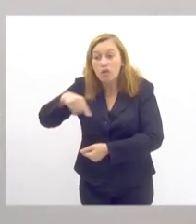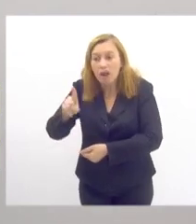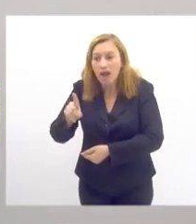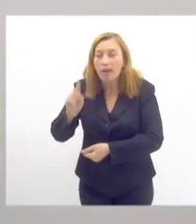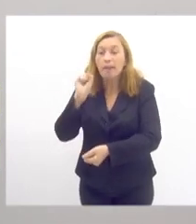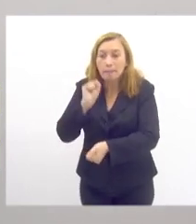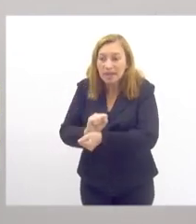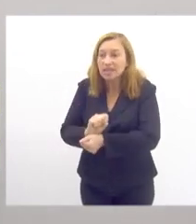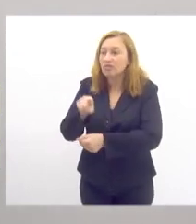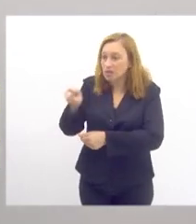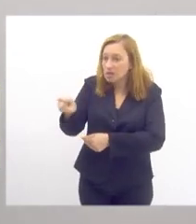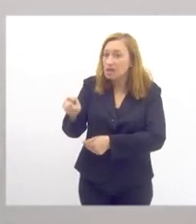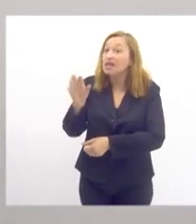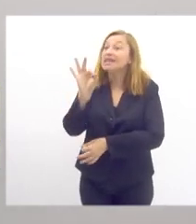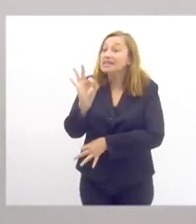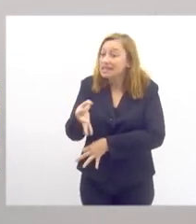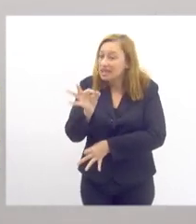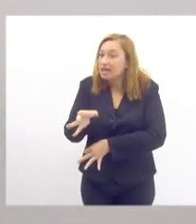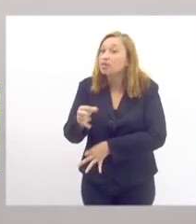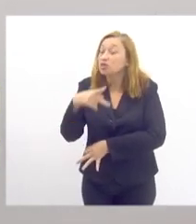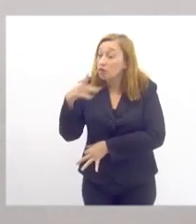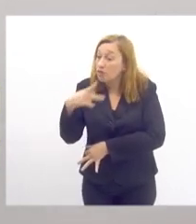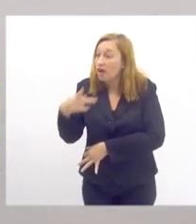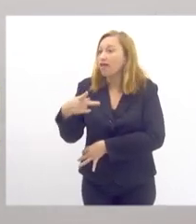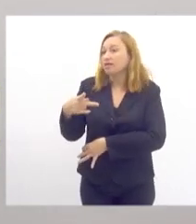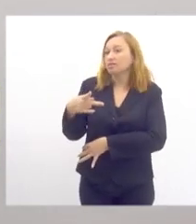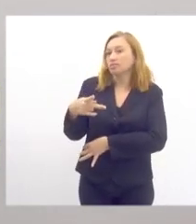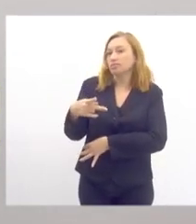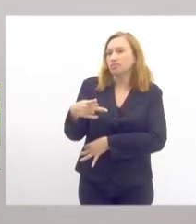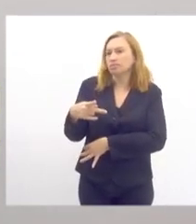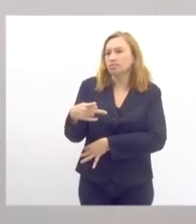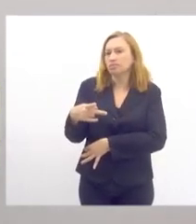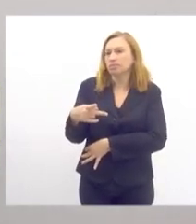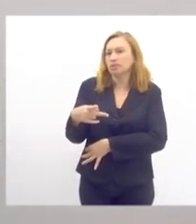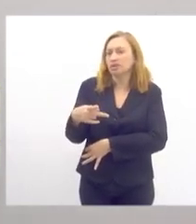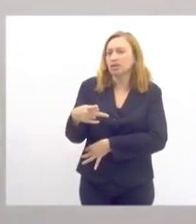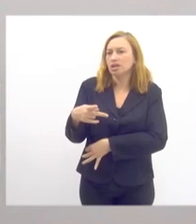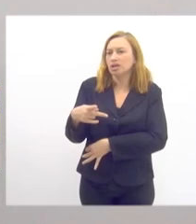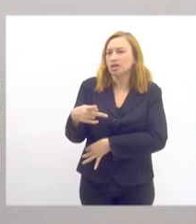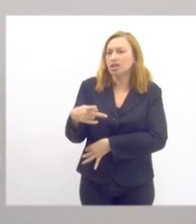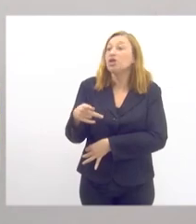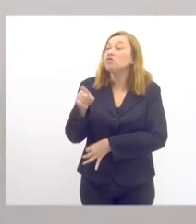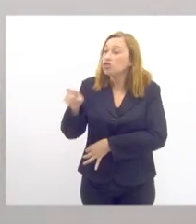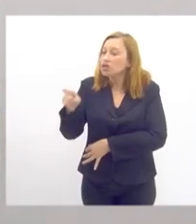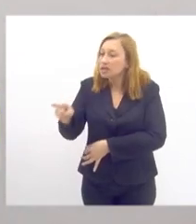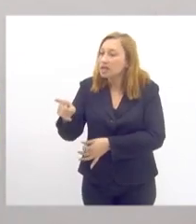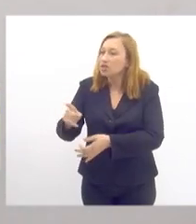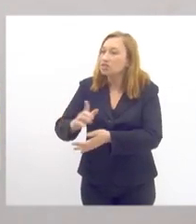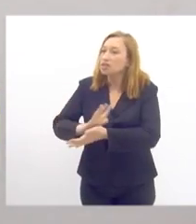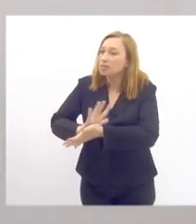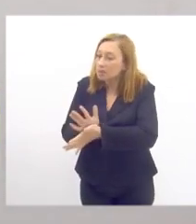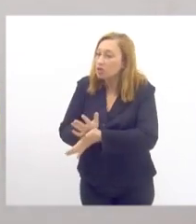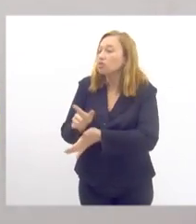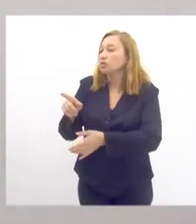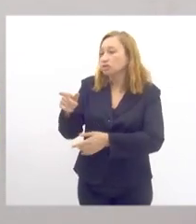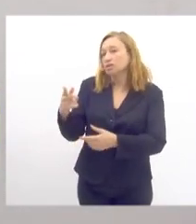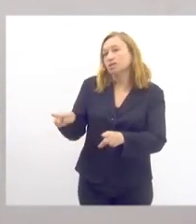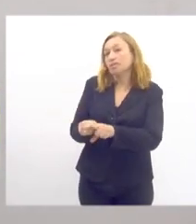indeferido. Estou falando abertamente, claramente, porque vocês vão ser prejudicados. E